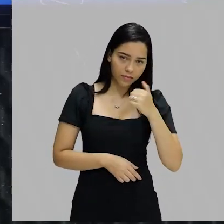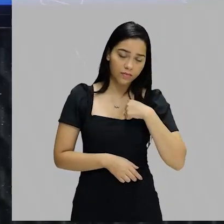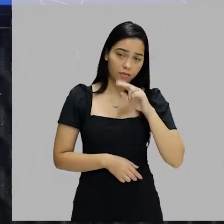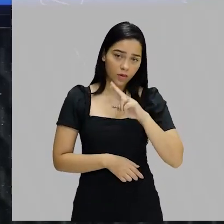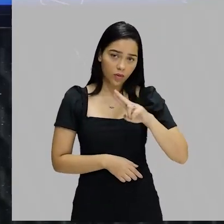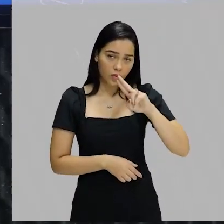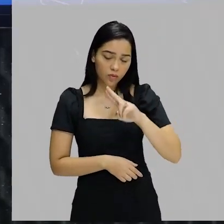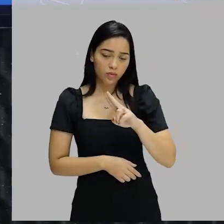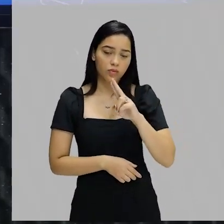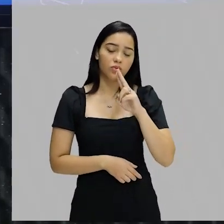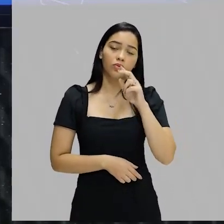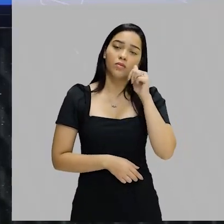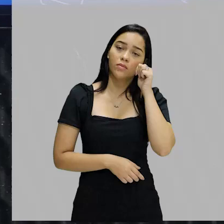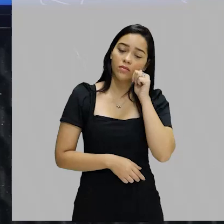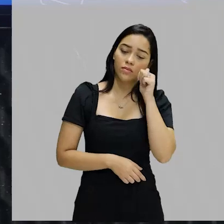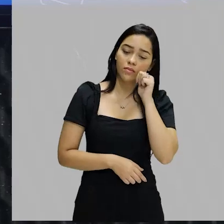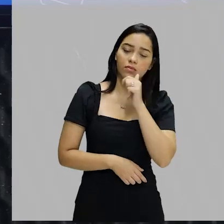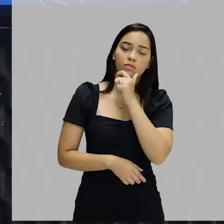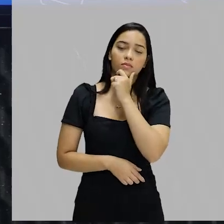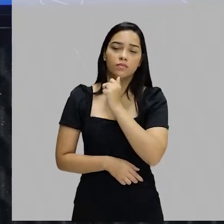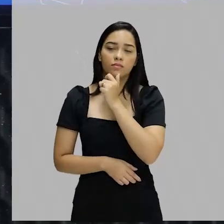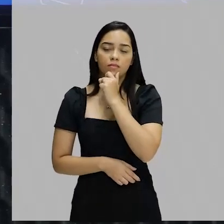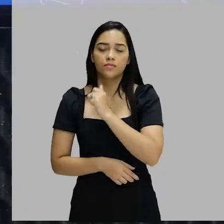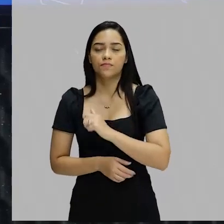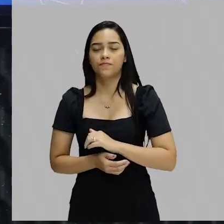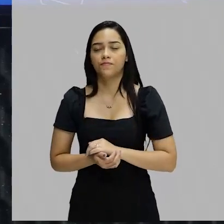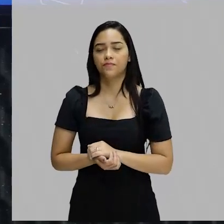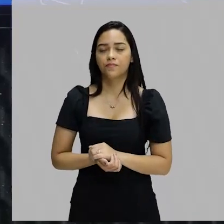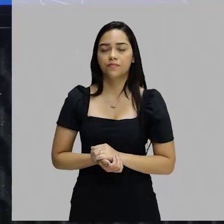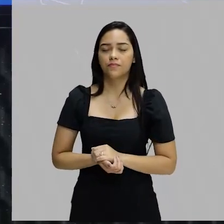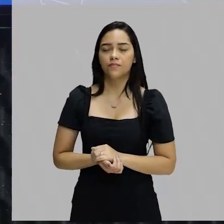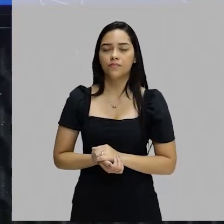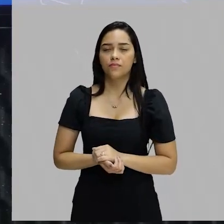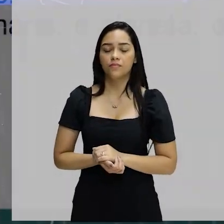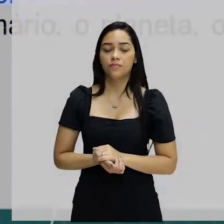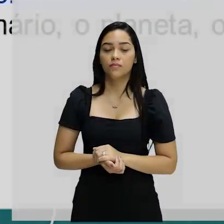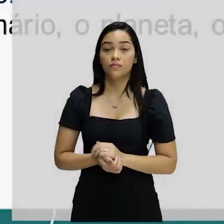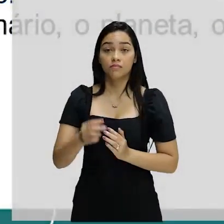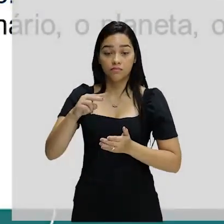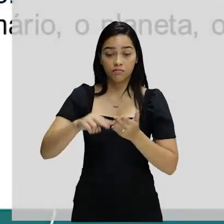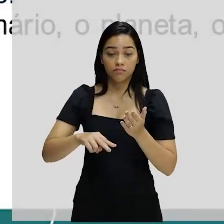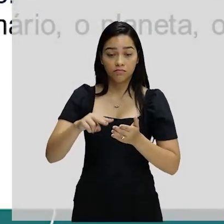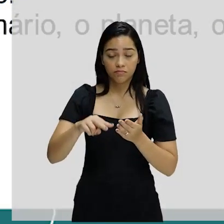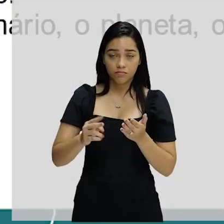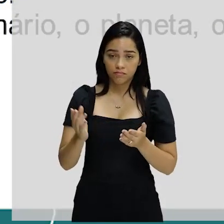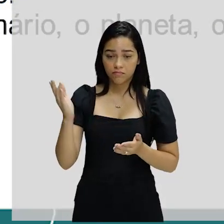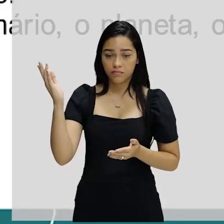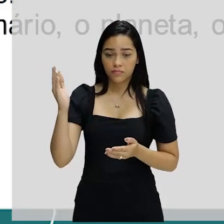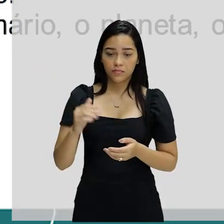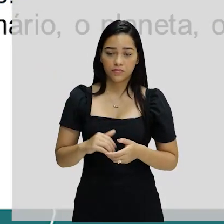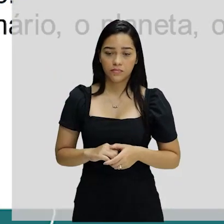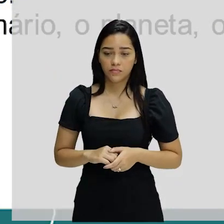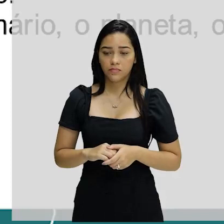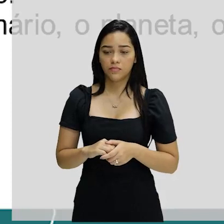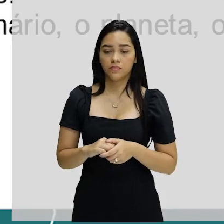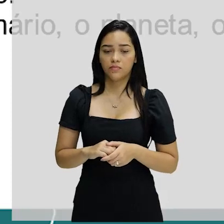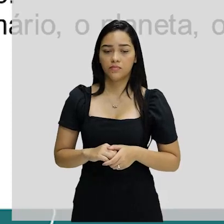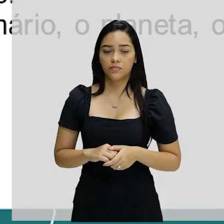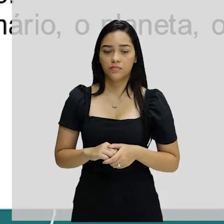gênero masculino quanto para o gênero feminino. Podemos afirmar que pertencem ao gênero